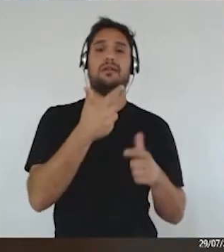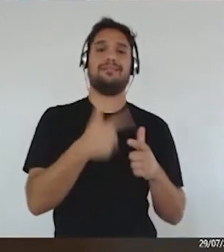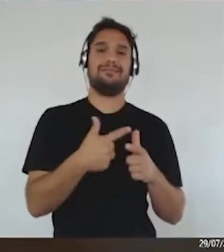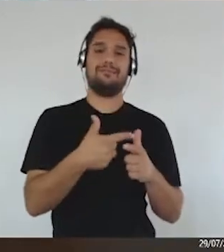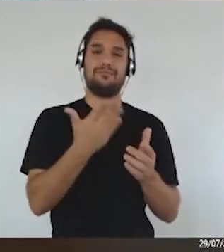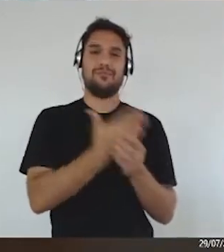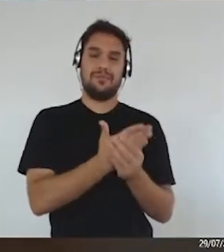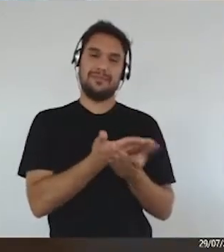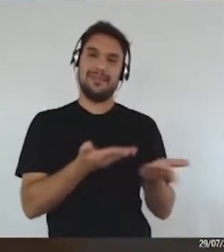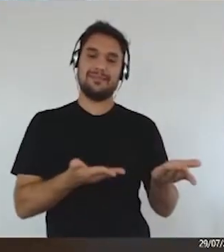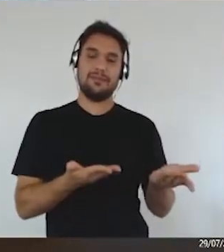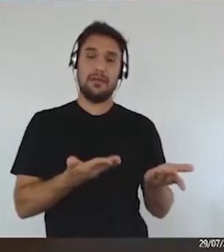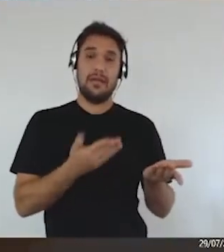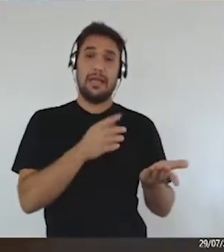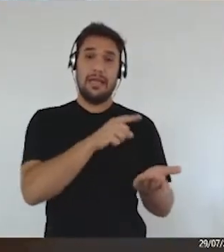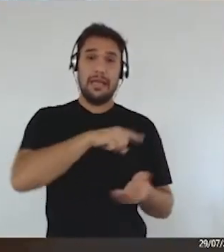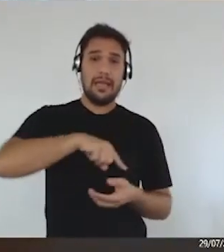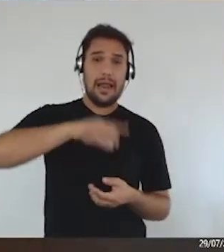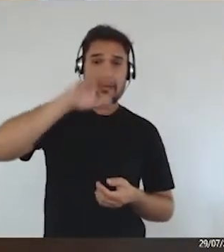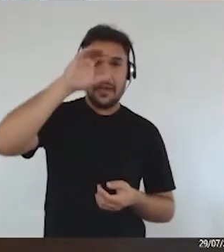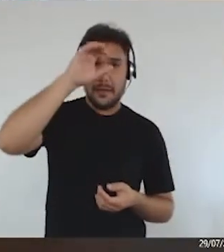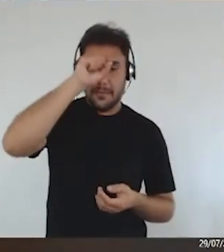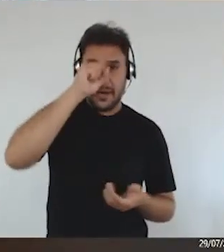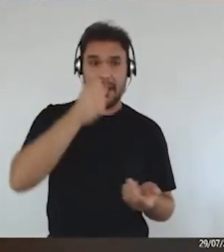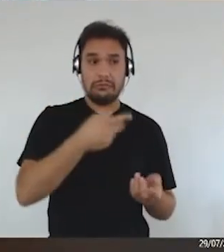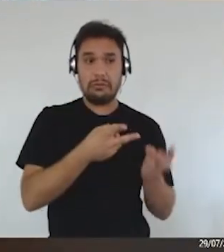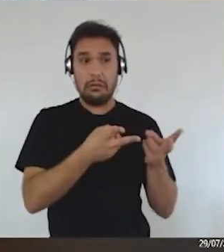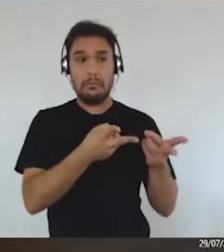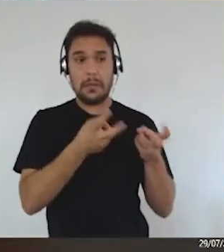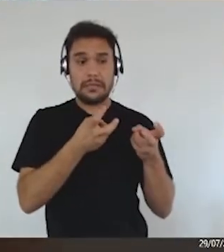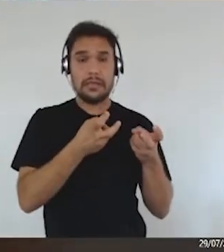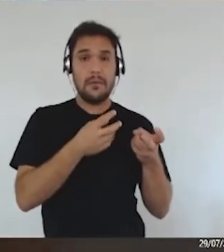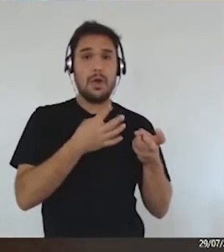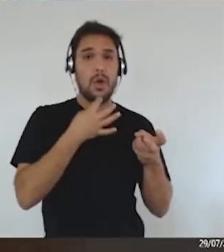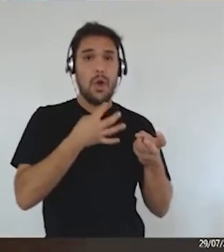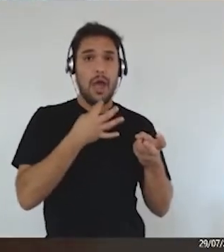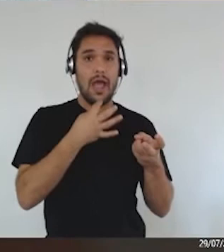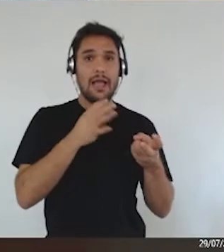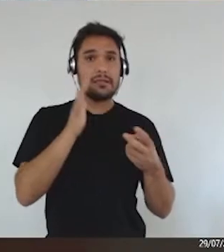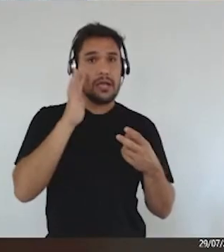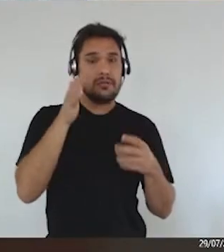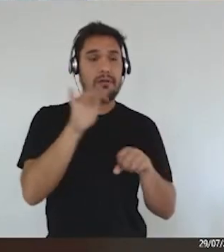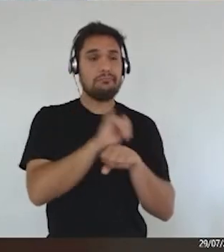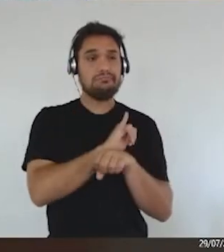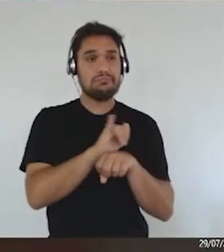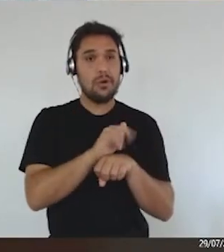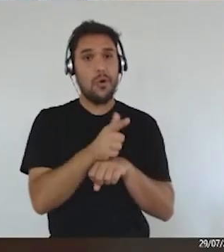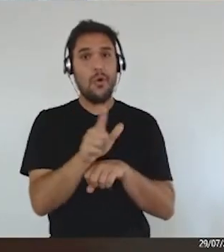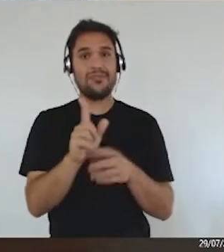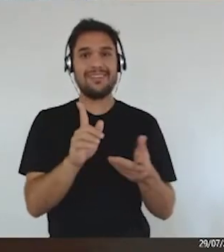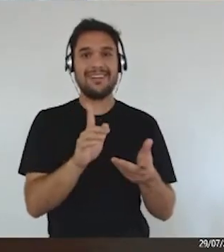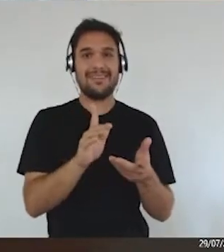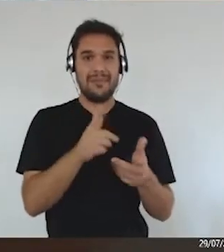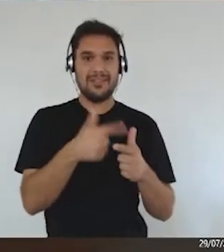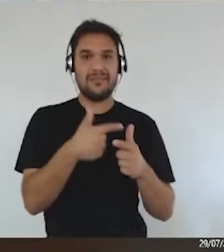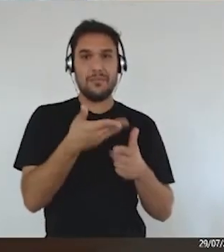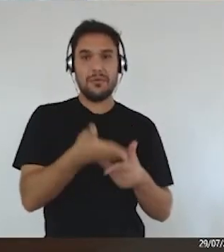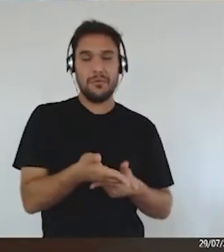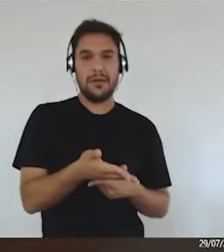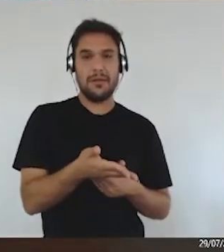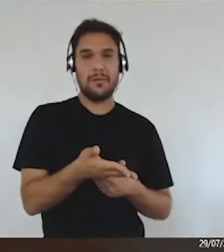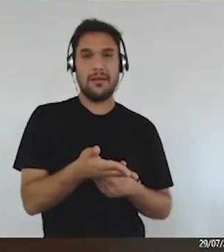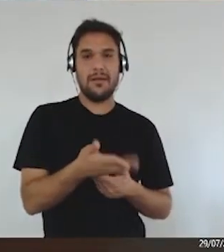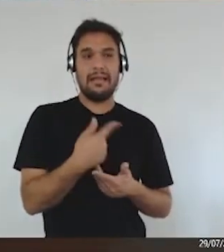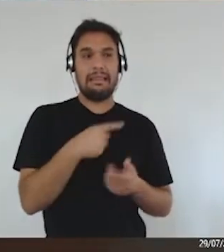processo. E quando elas aprendem, quando elas vêm conhecer as soluções adequadas de conflitos e veem que